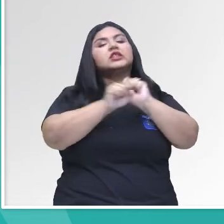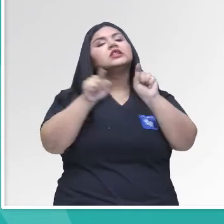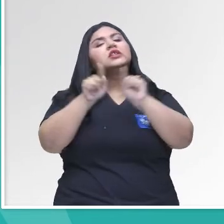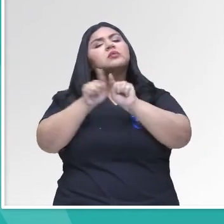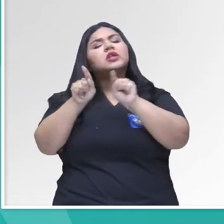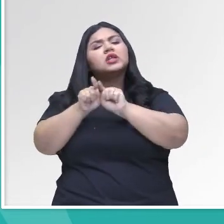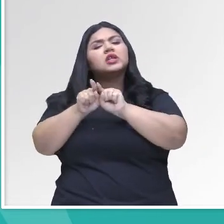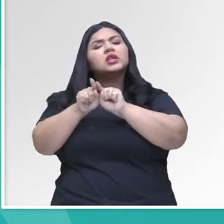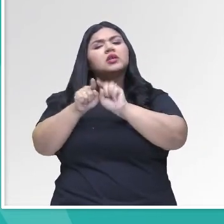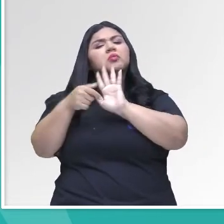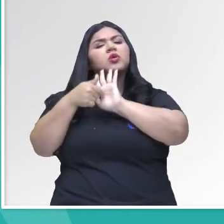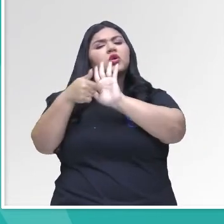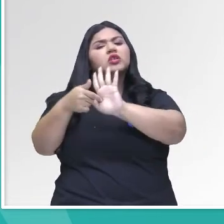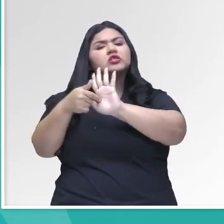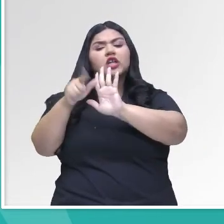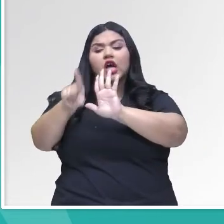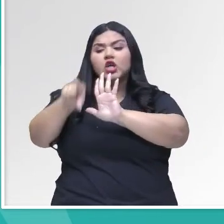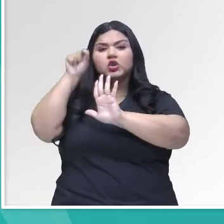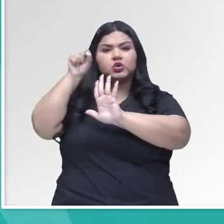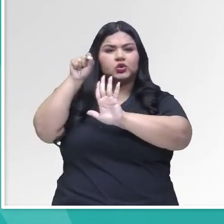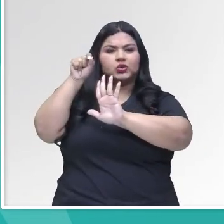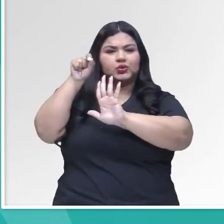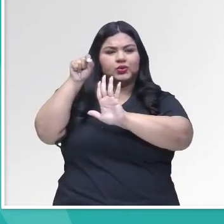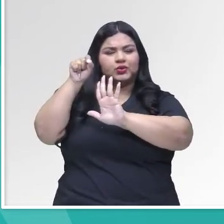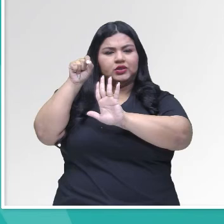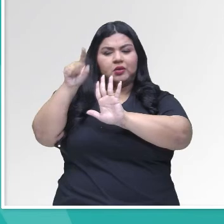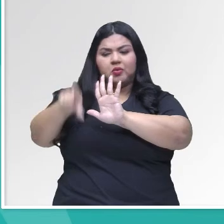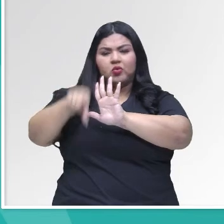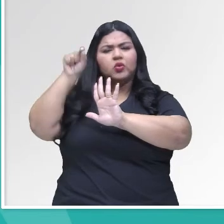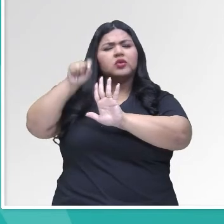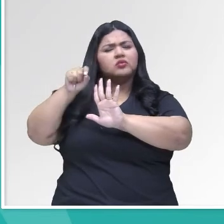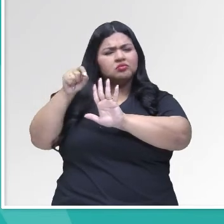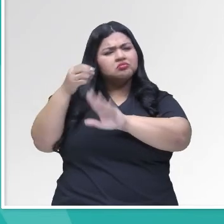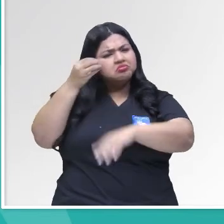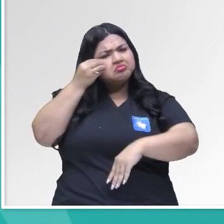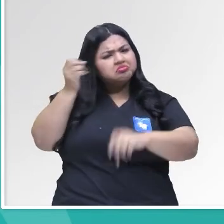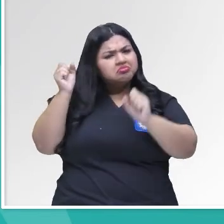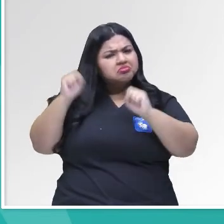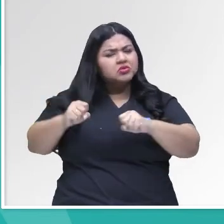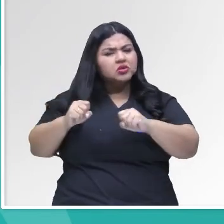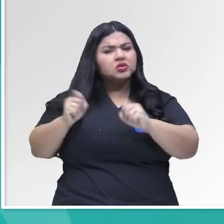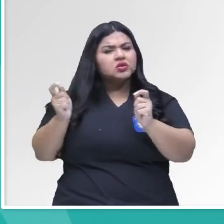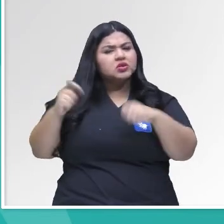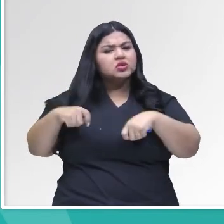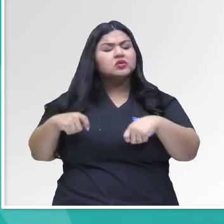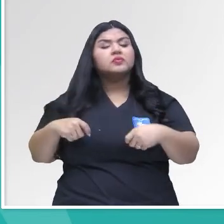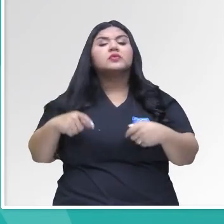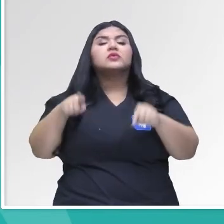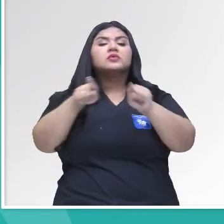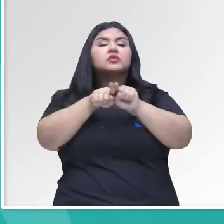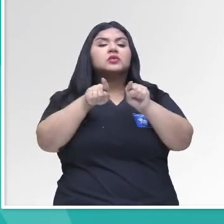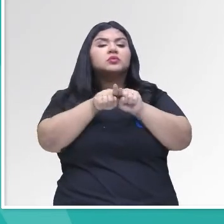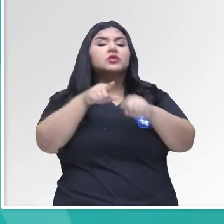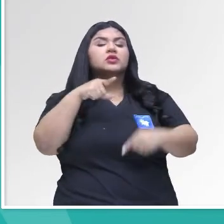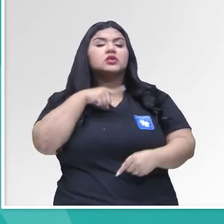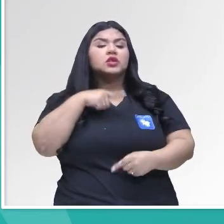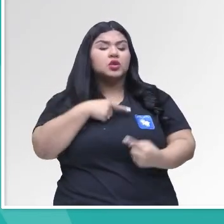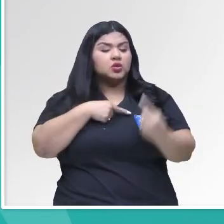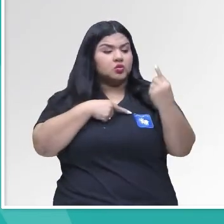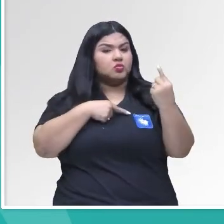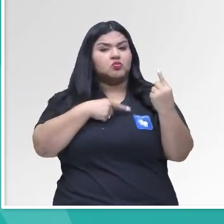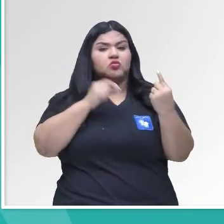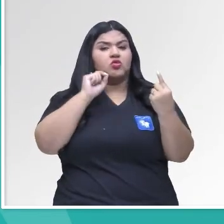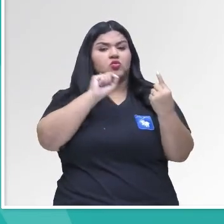aquela que indica escolha. Escolha. Pode observar no texto, escolha. E temos também uma delas que